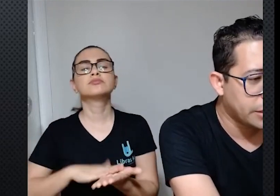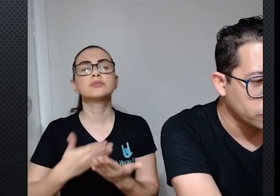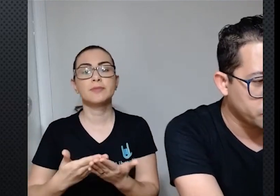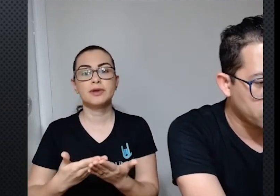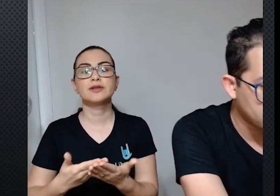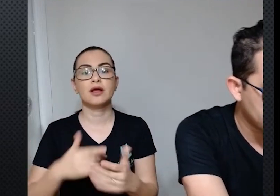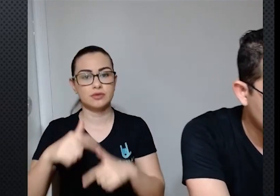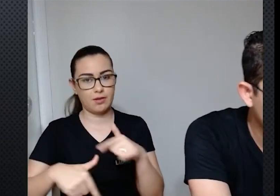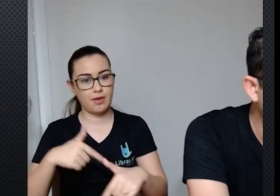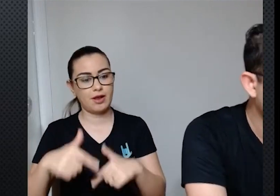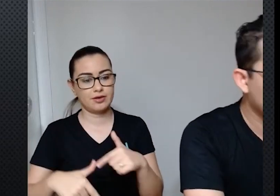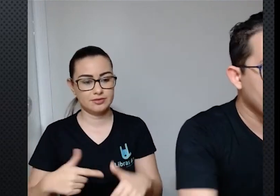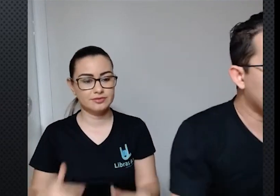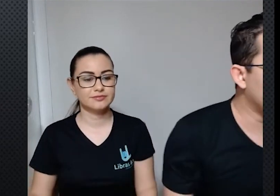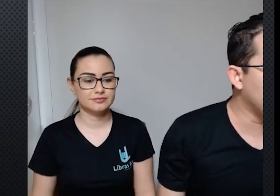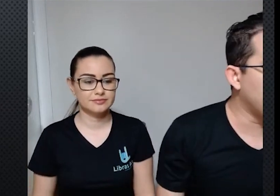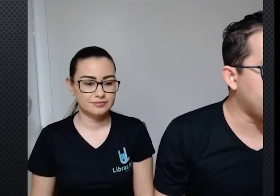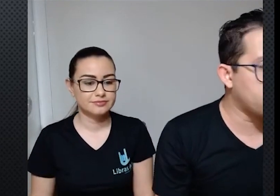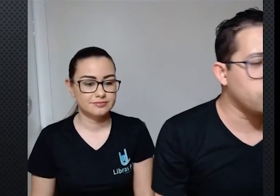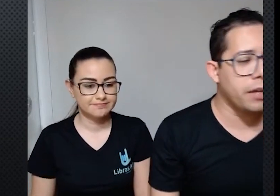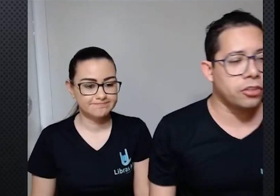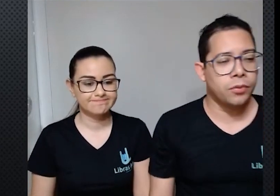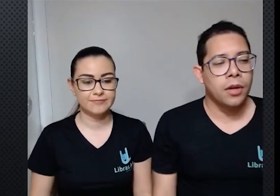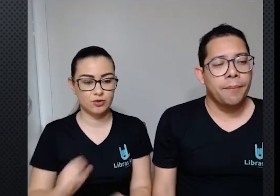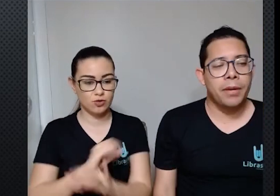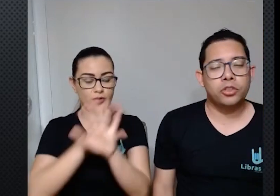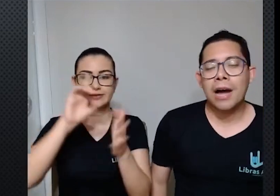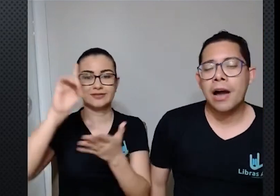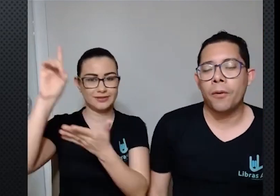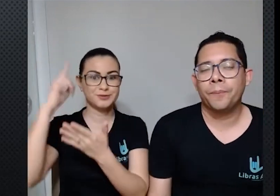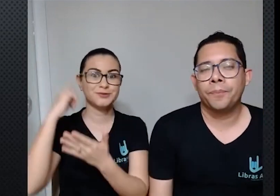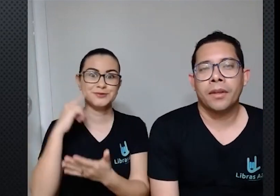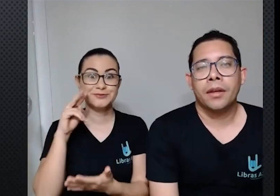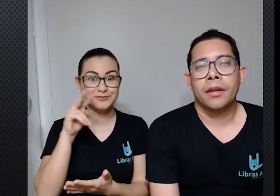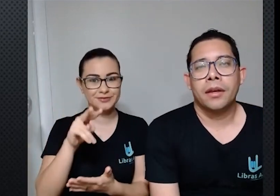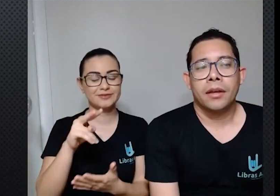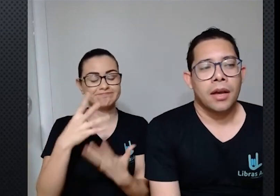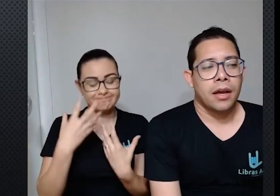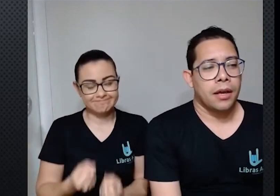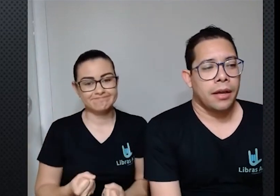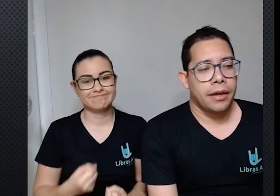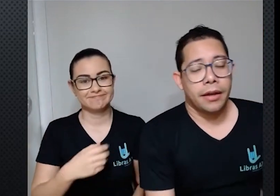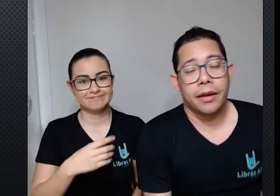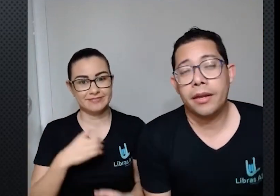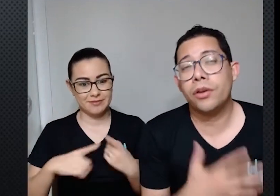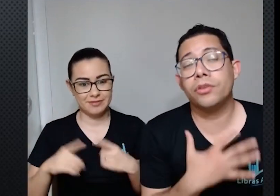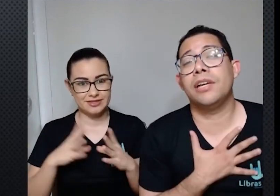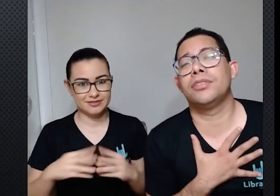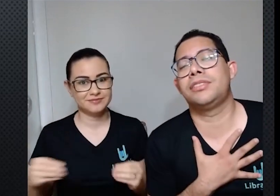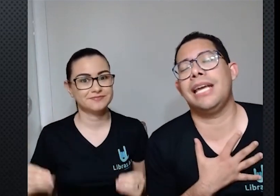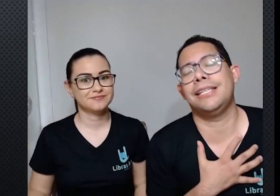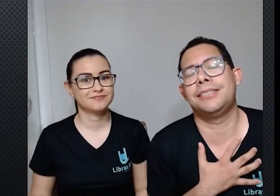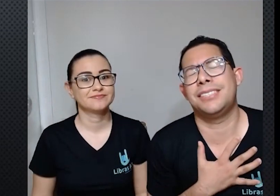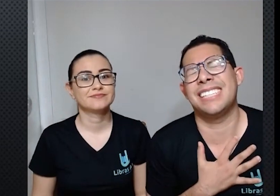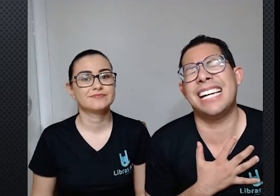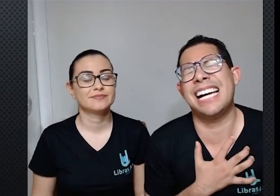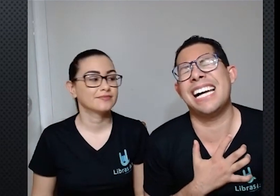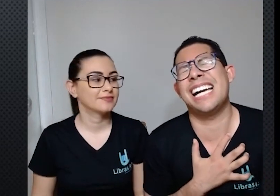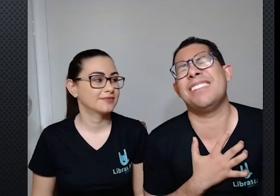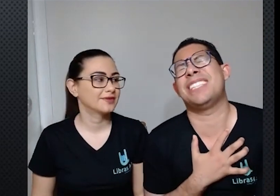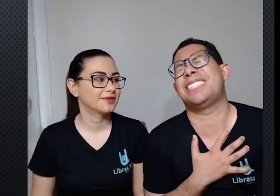agradeceu a Deus por conta desse surdo. Muito bem, é isso mesmo. Pessoal, eu não sei